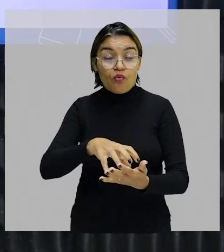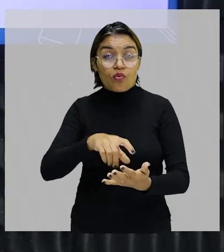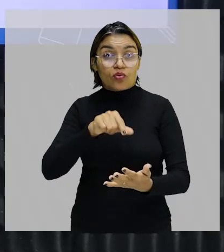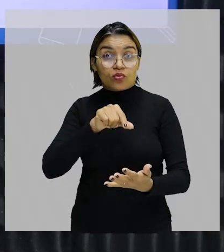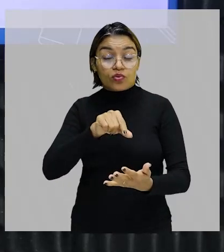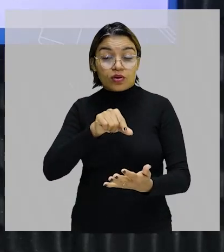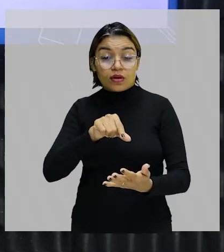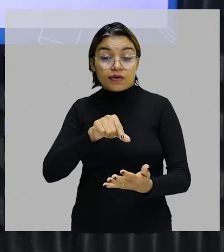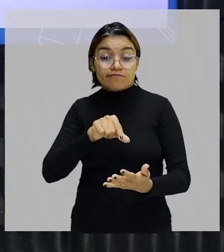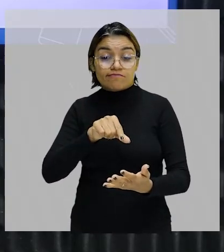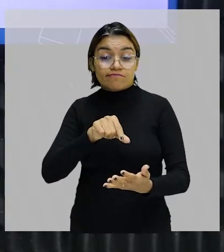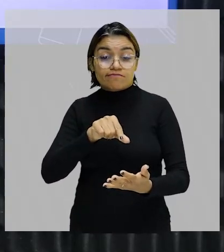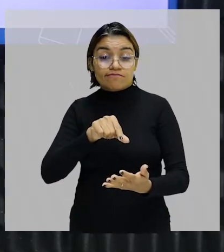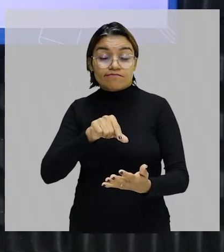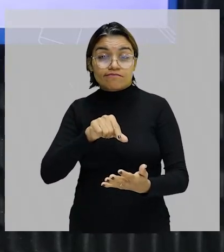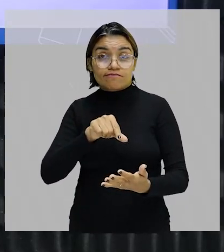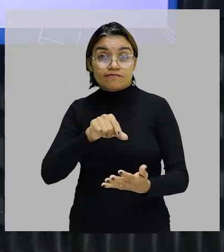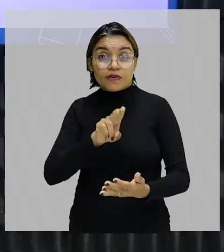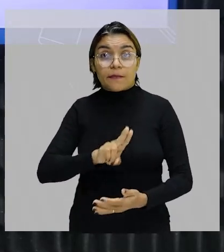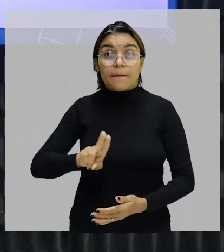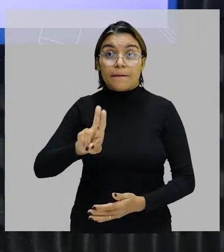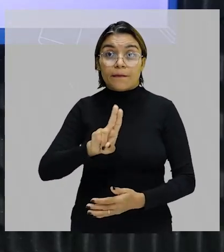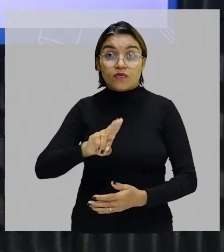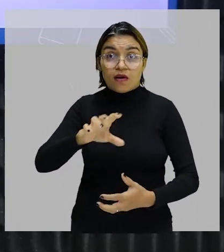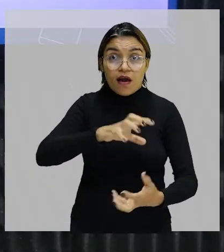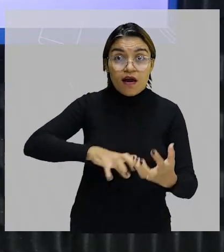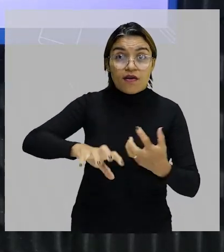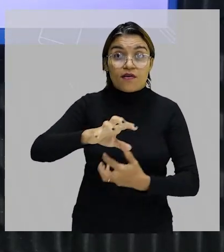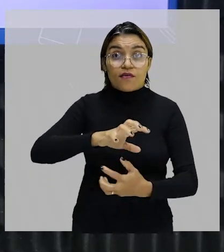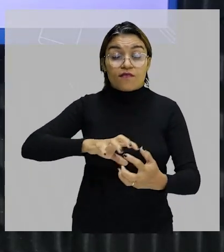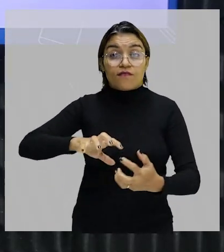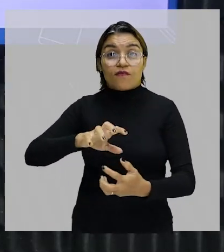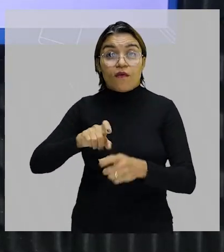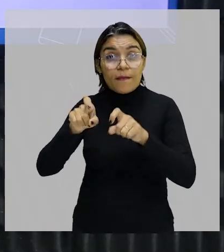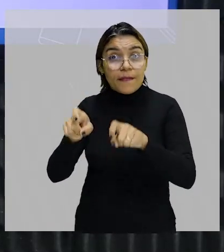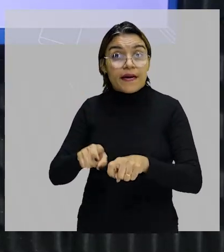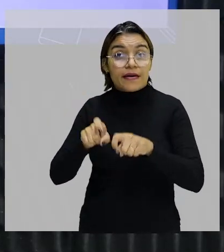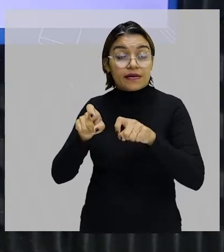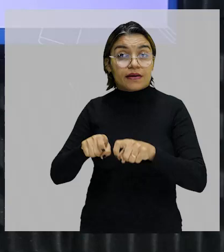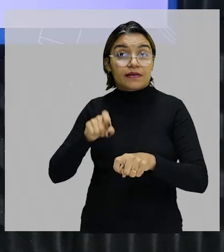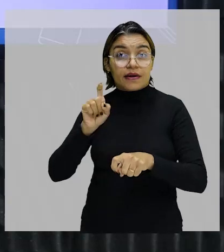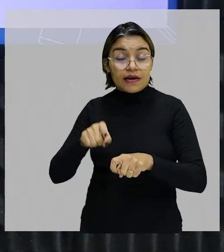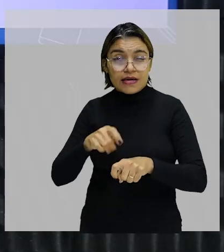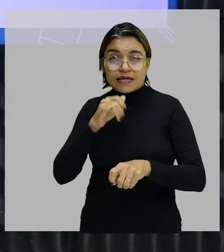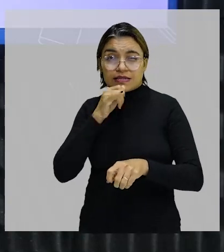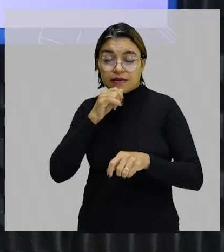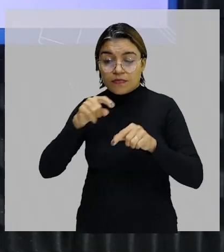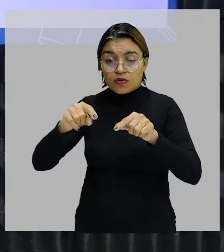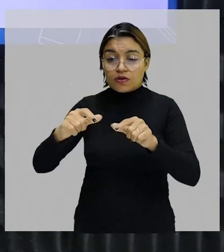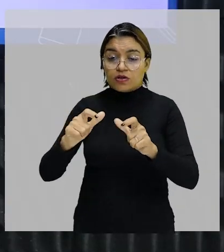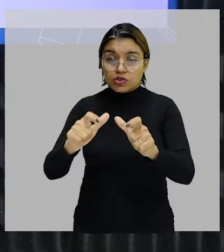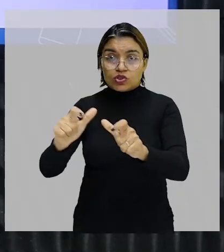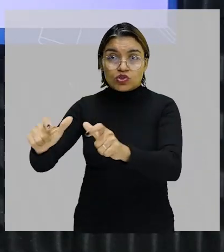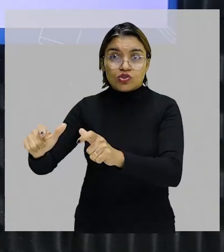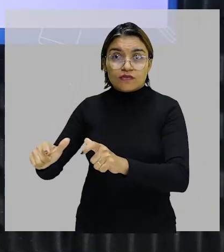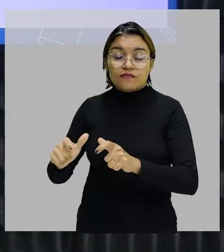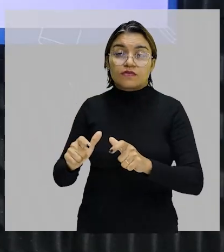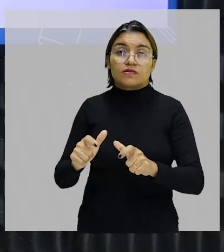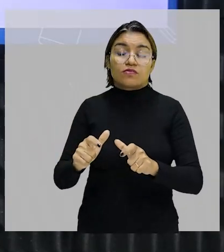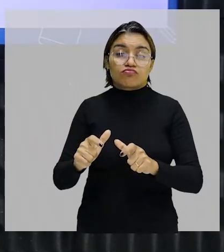que busca a aplicação da reforma agrária no Brasil. O que é essa reforma agrária, Marcos? É a divisão de terras inférteis